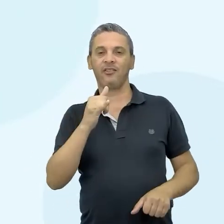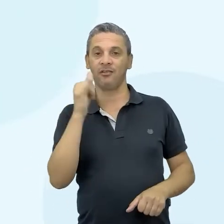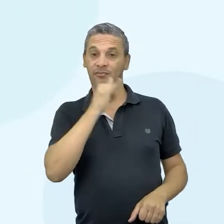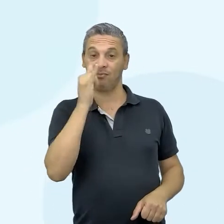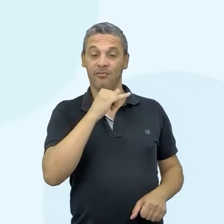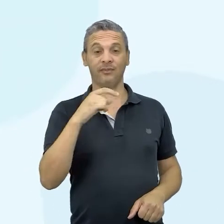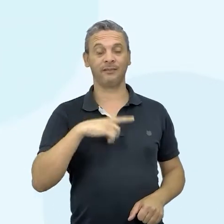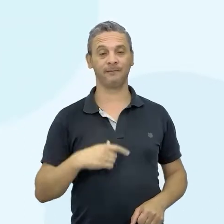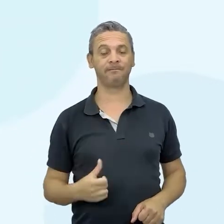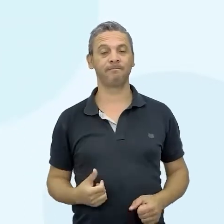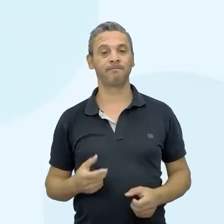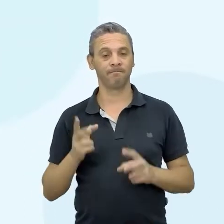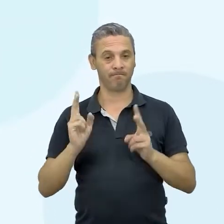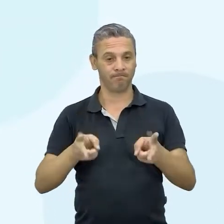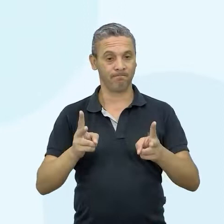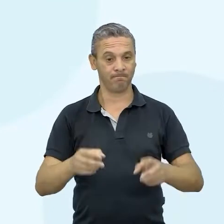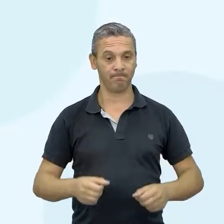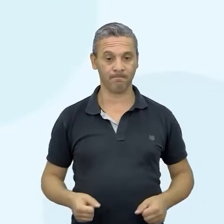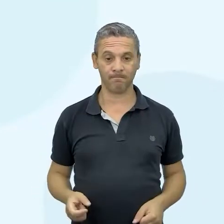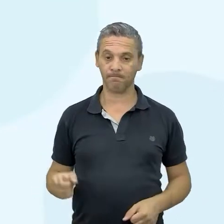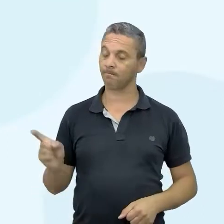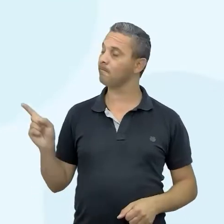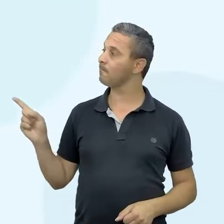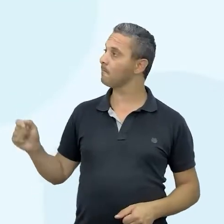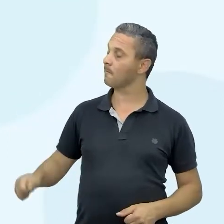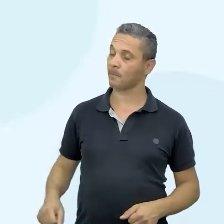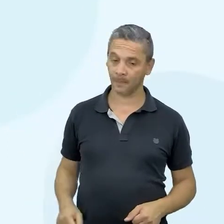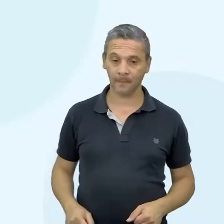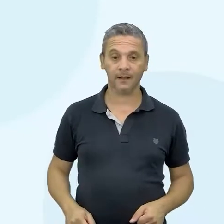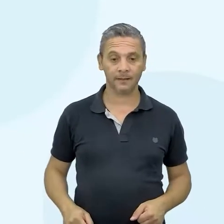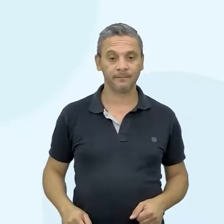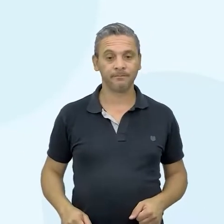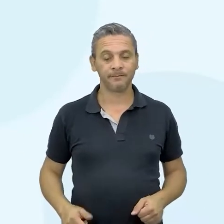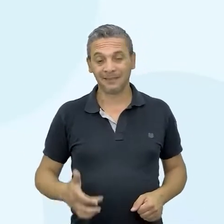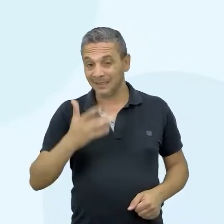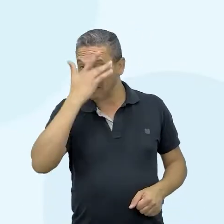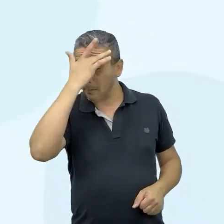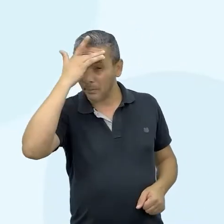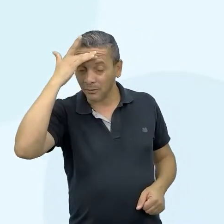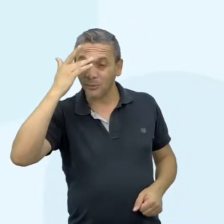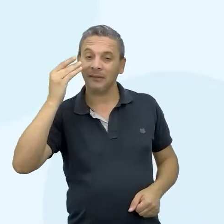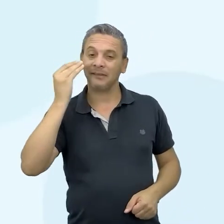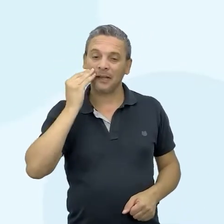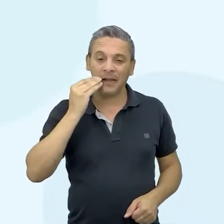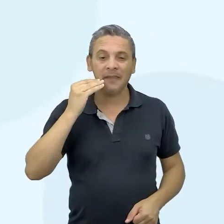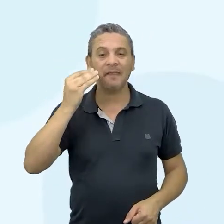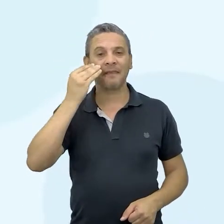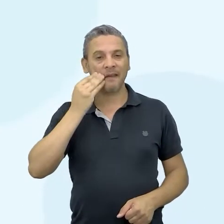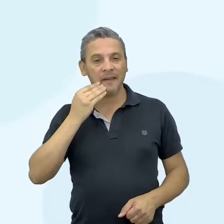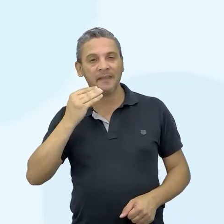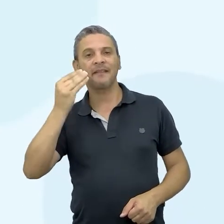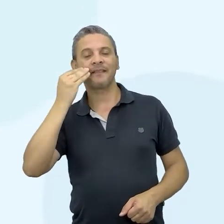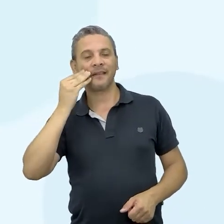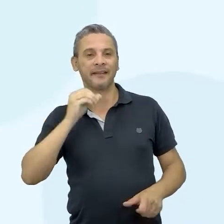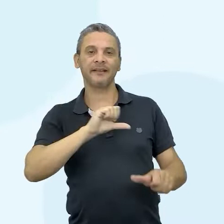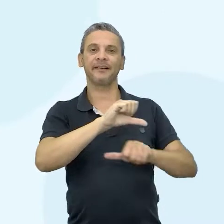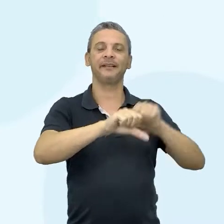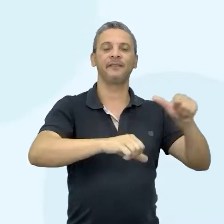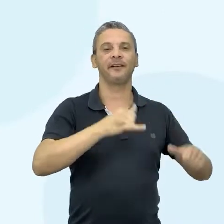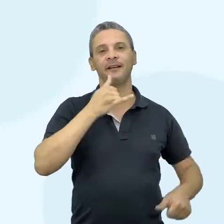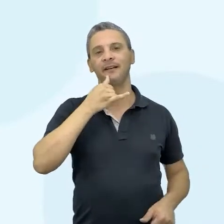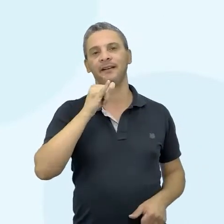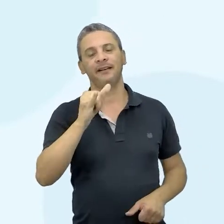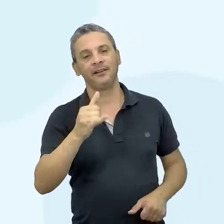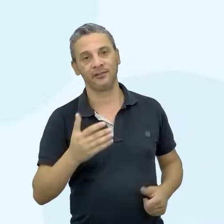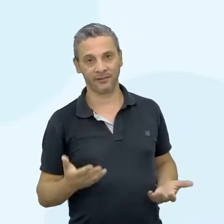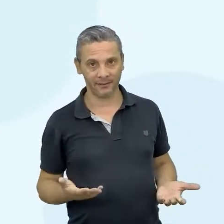tá certo? Continuando, ó, pensando nisso, então, a humanidade tem buscado formas de transformação de energia que causem